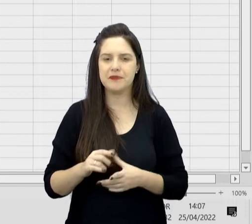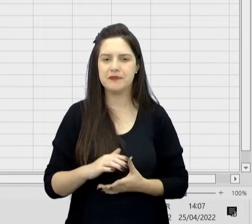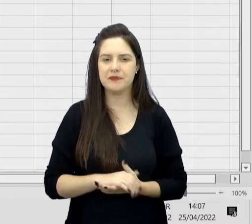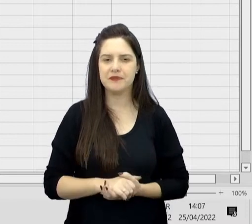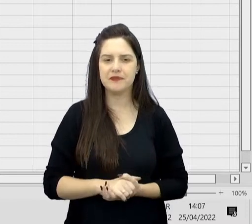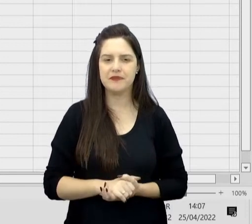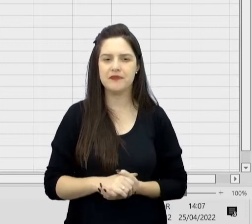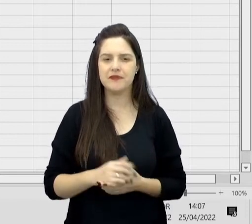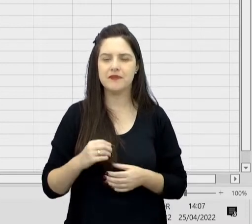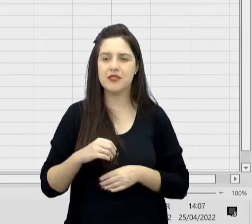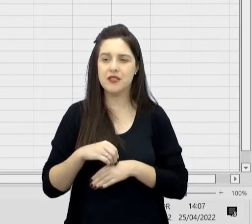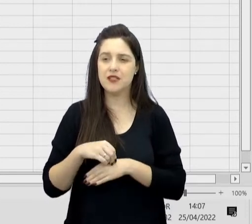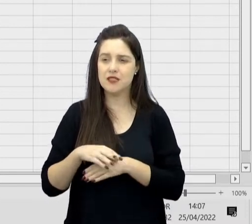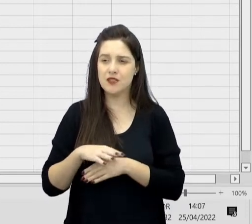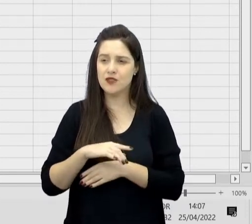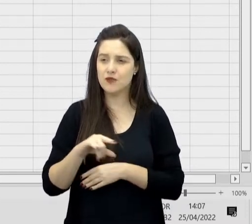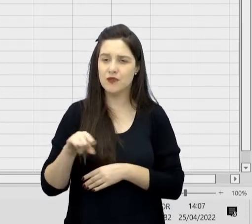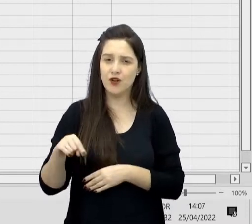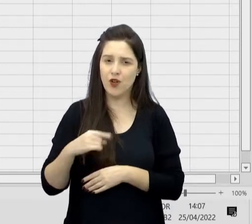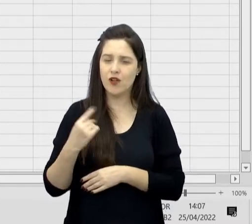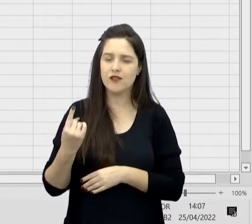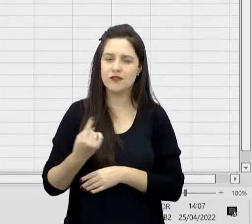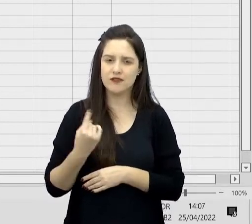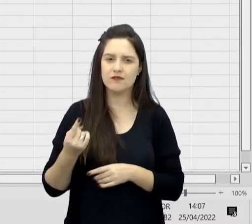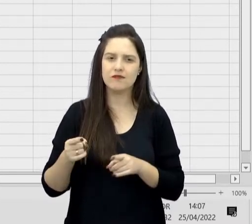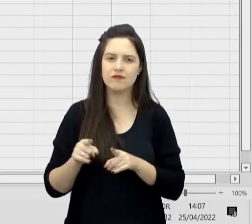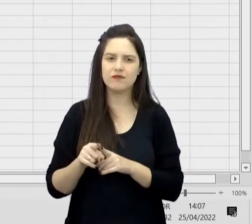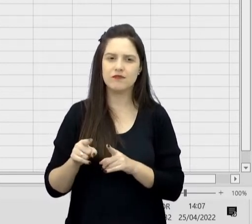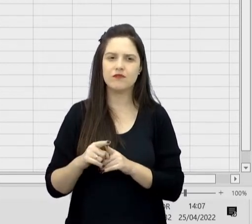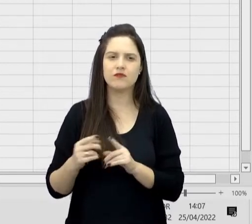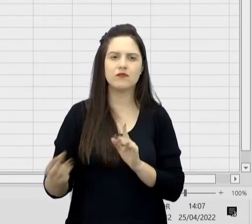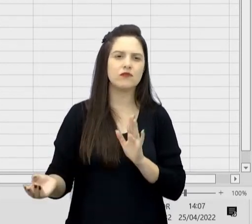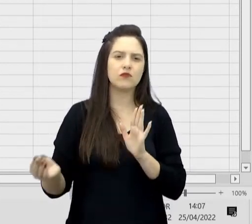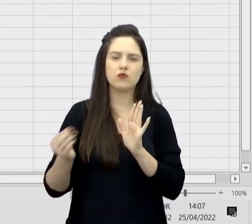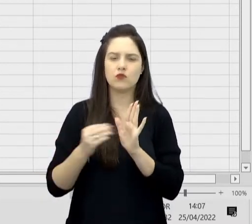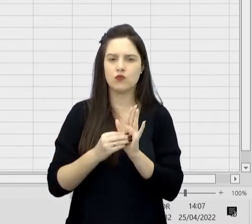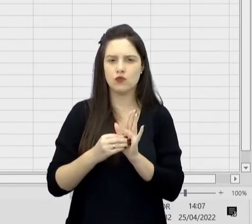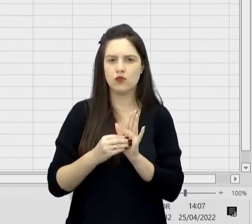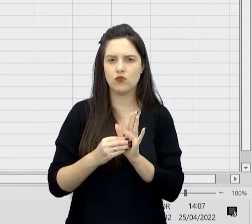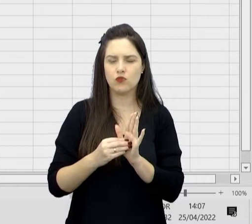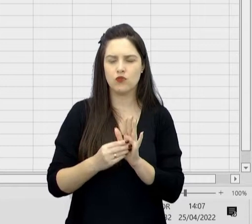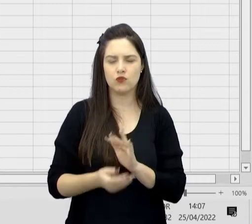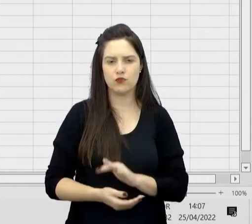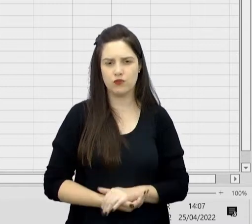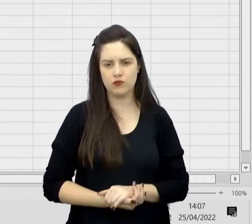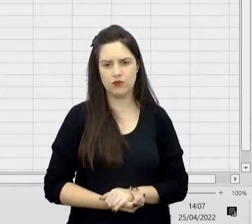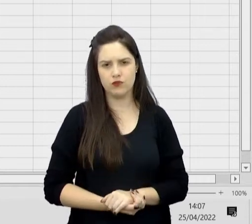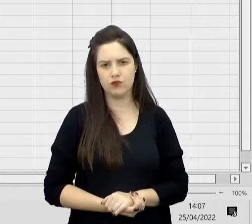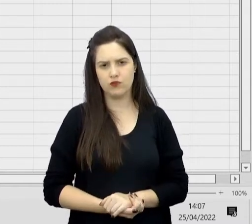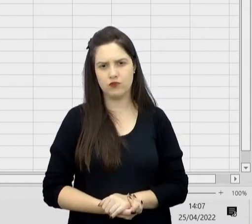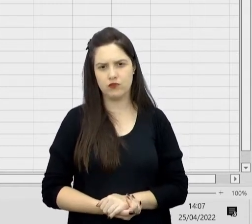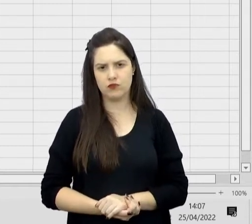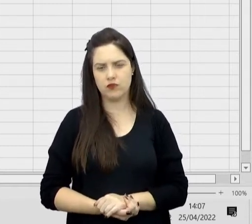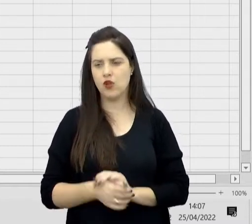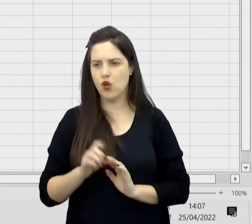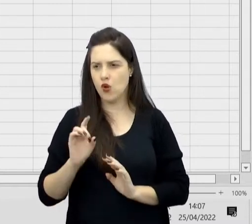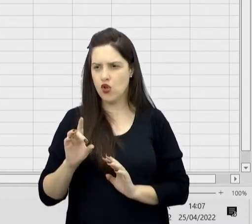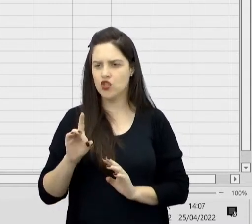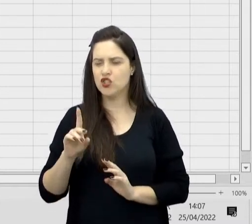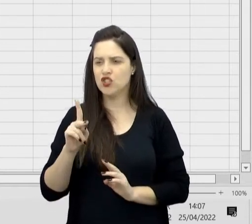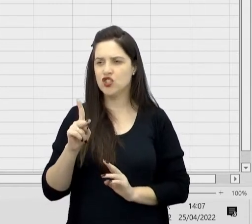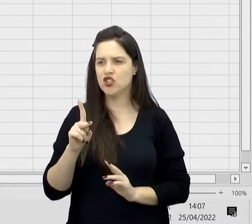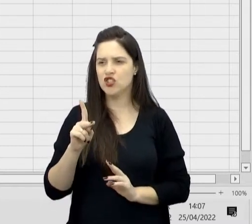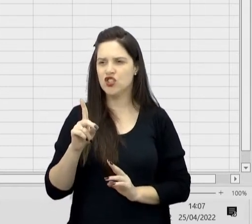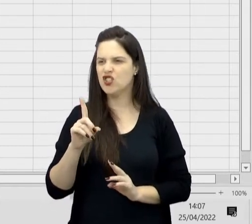ter cedido aí para nós o vídeo dele. Então, vamos lá. Então, eu vou fazer aí as nossas despesas. Ele